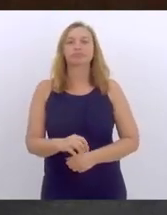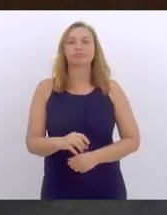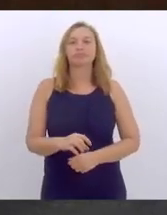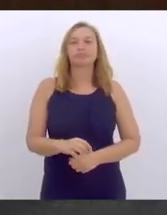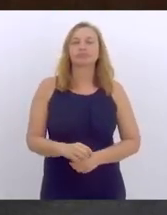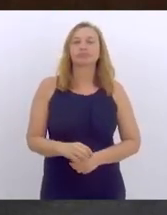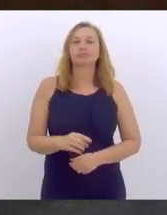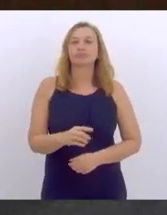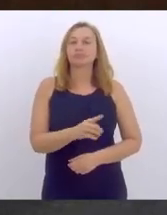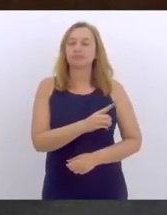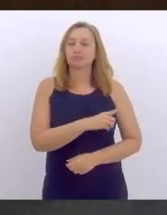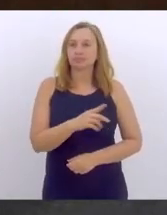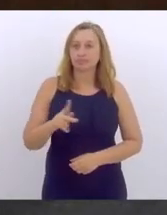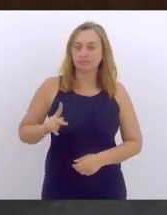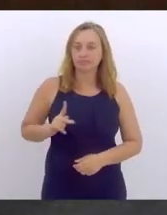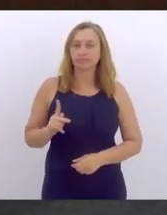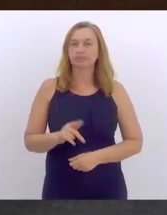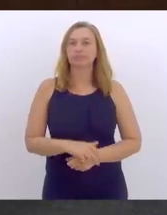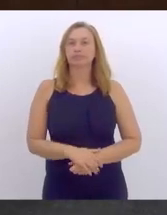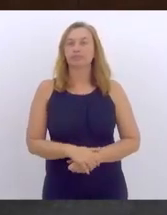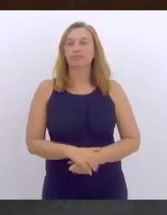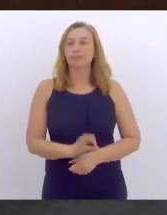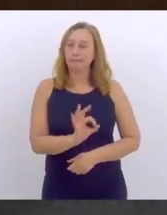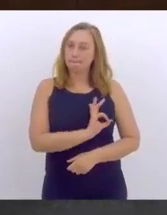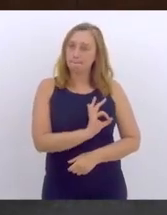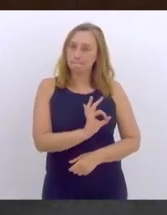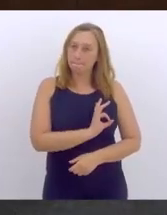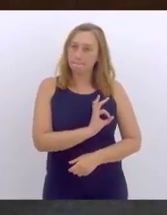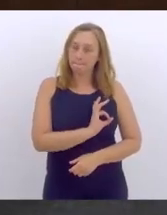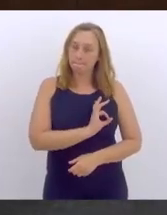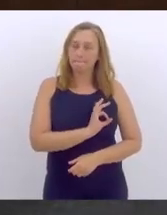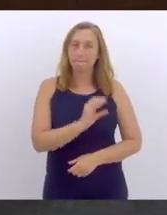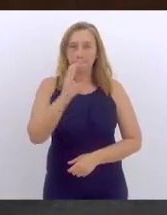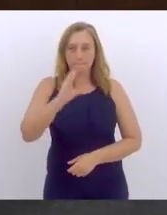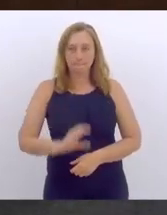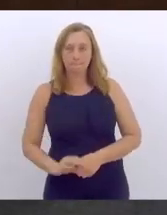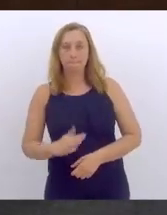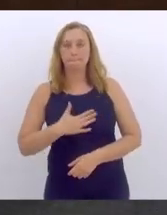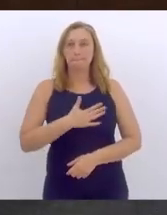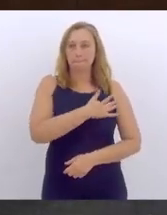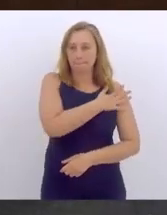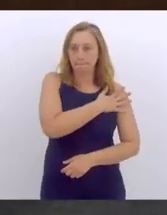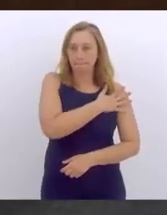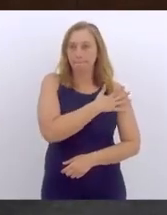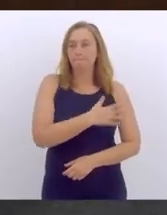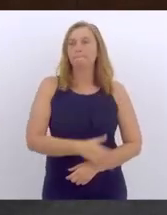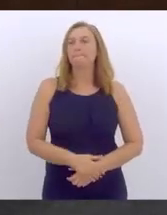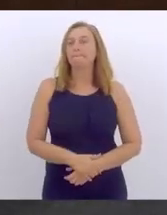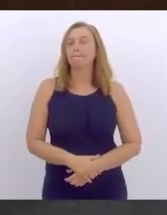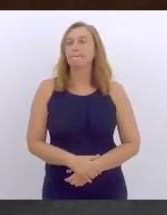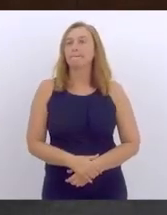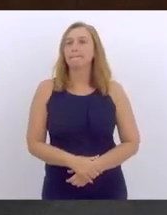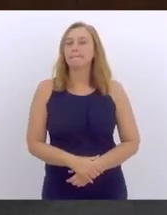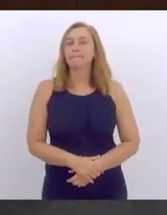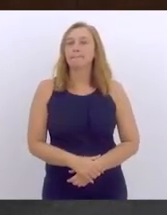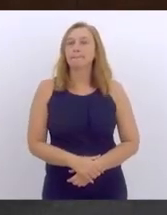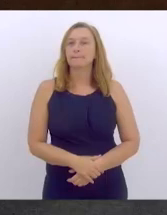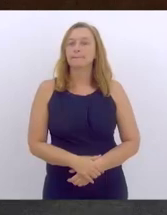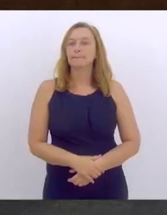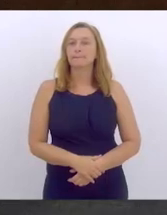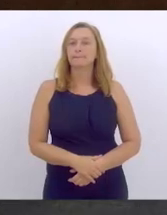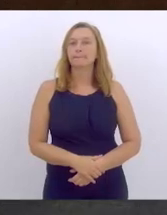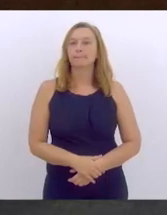Poder Executivo através da Polícia Civil e da Polícia Militar. Mas